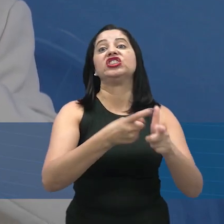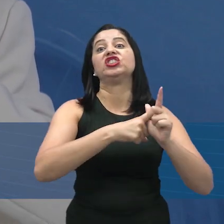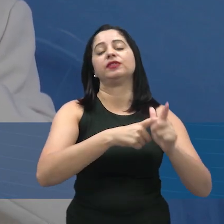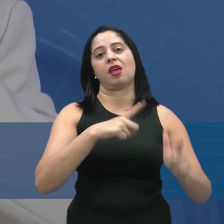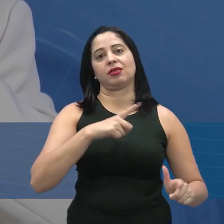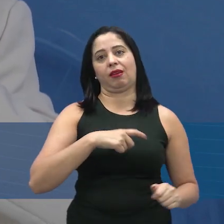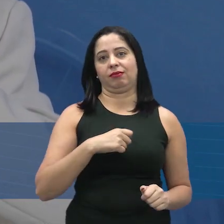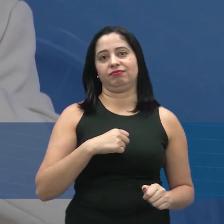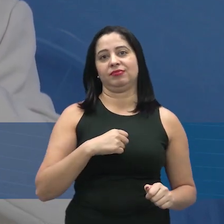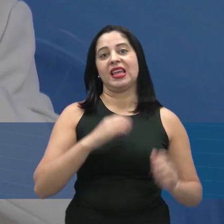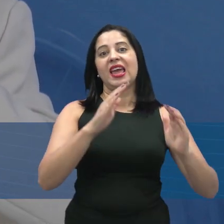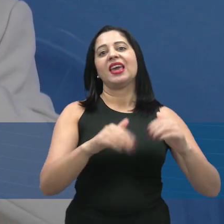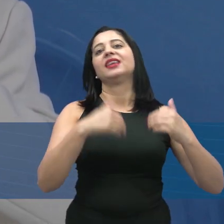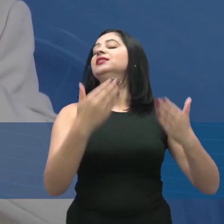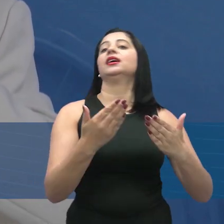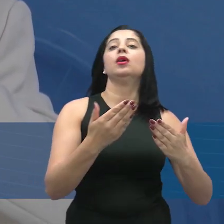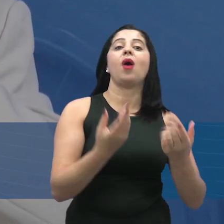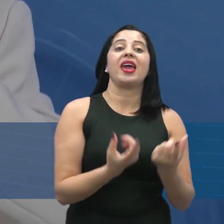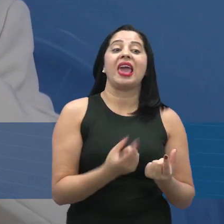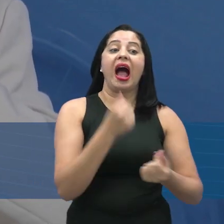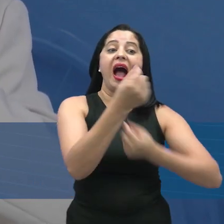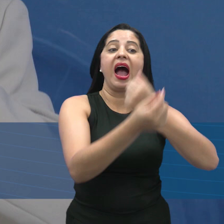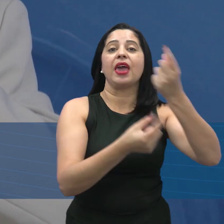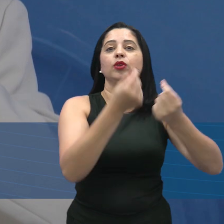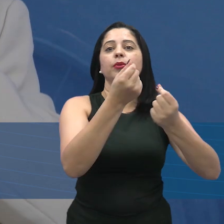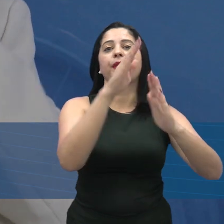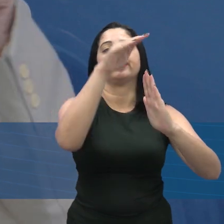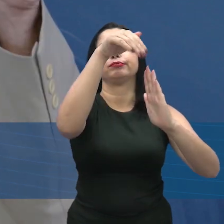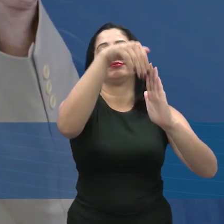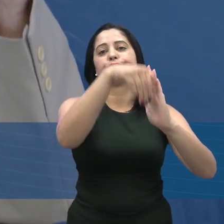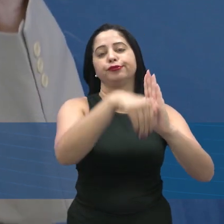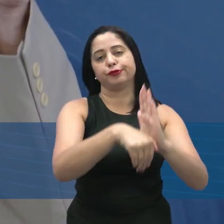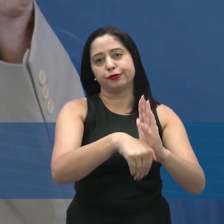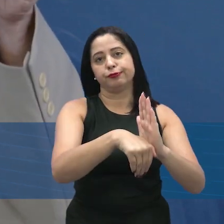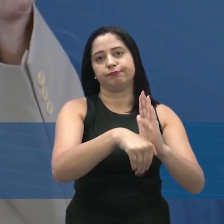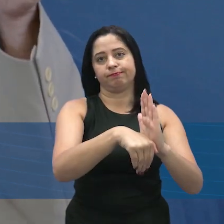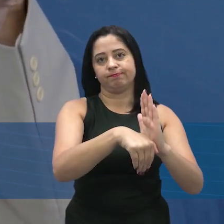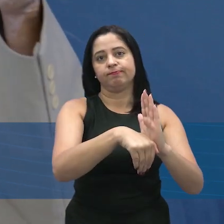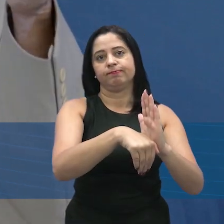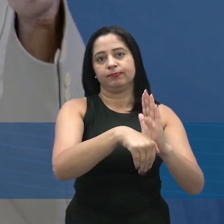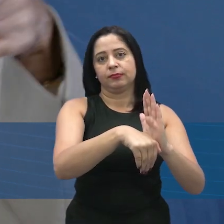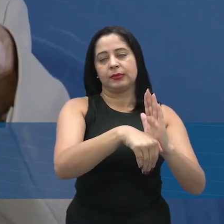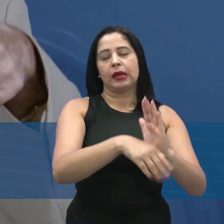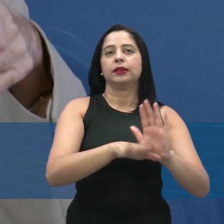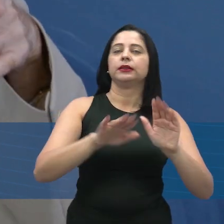no vetor de crescimento, quer dizer, nós vamos amortecendo o crescimento econômico. Se a gente pensar nas